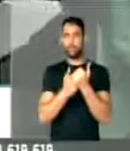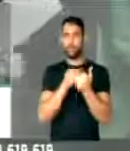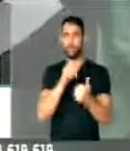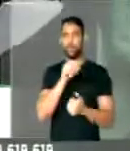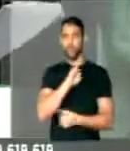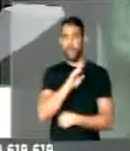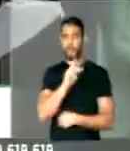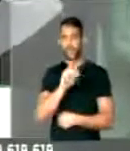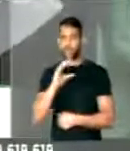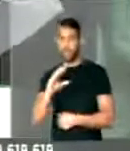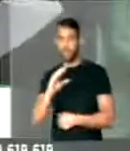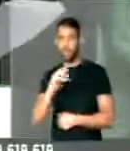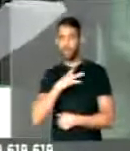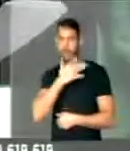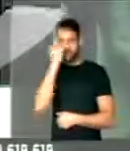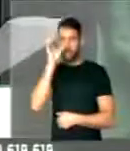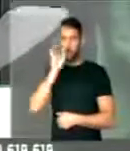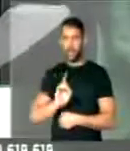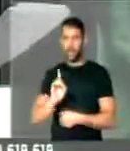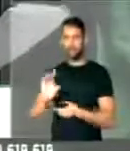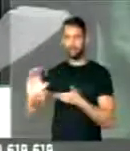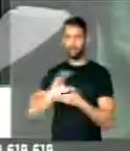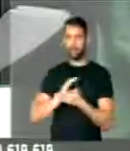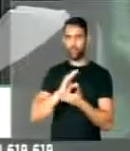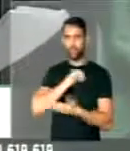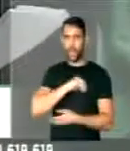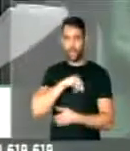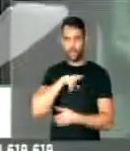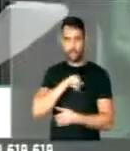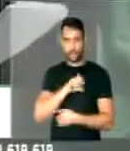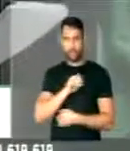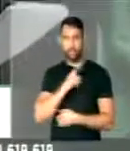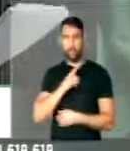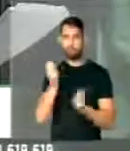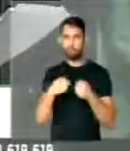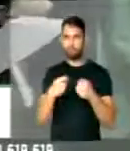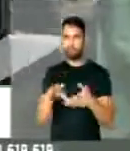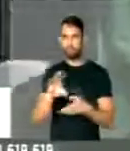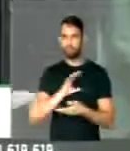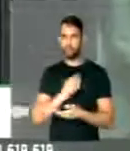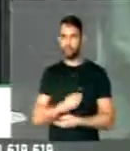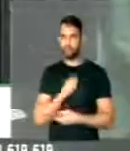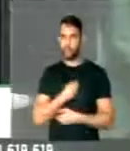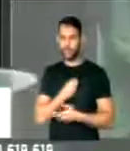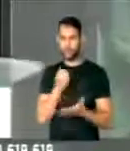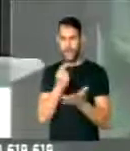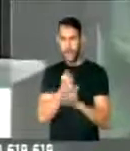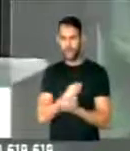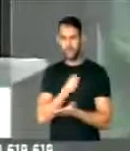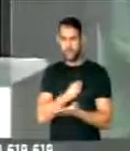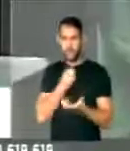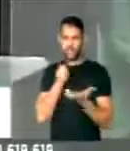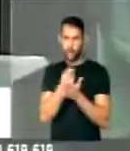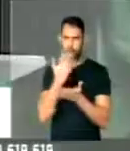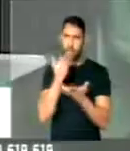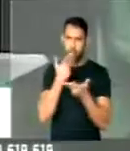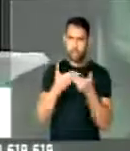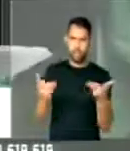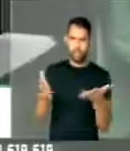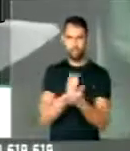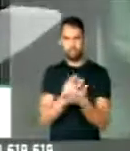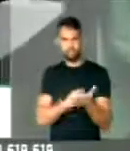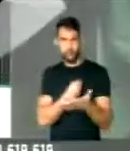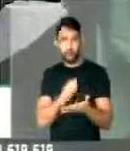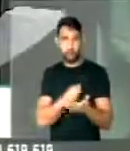de condicionalidades, no valor de um salário mínimo que lhes permitisse sobreviver dignamente.